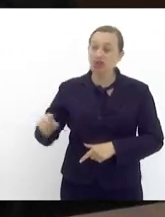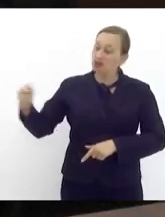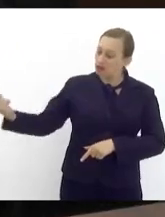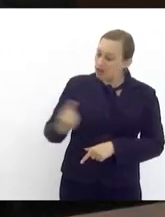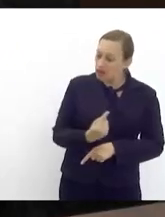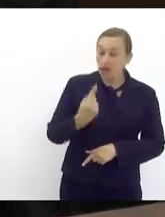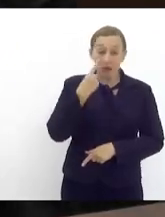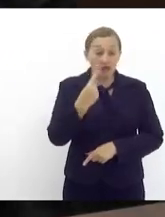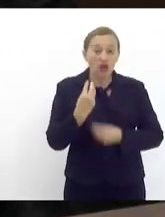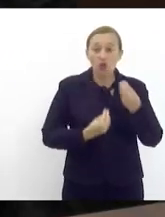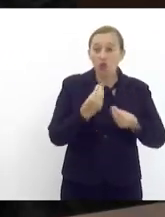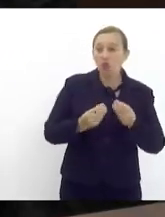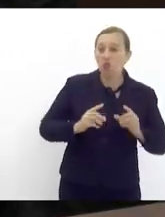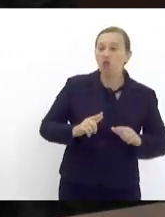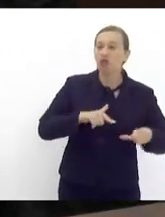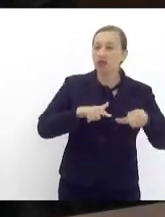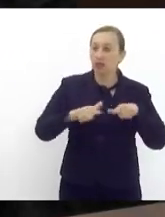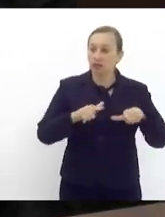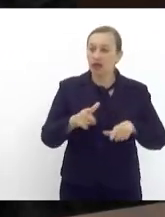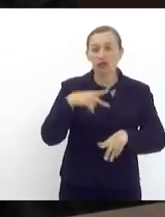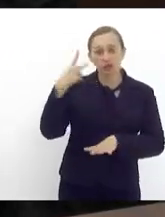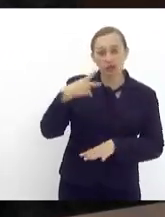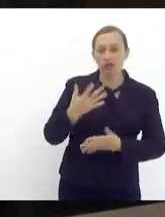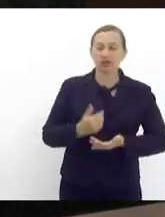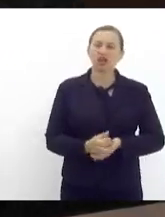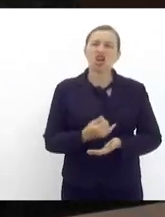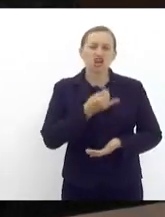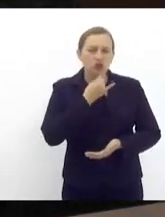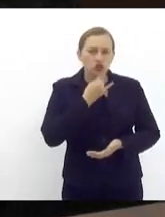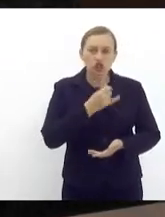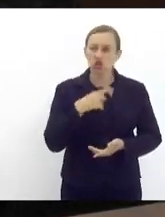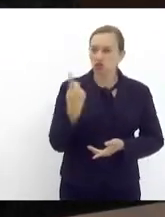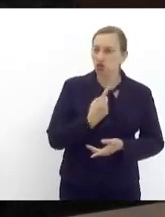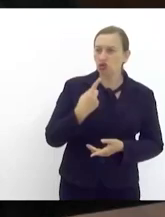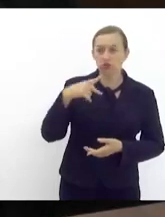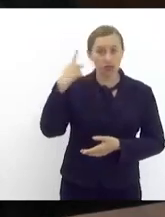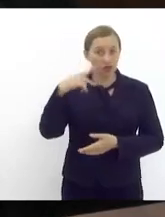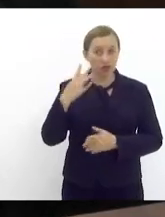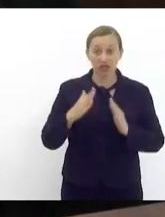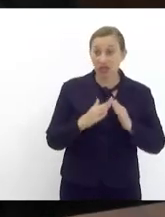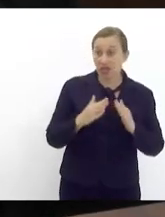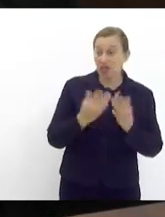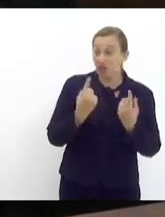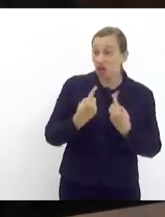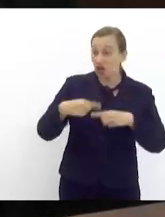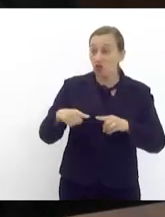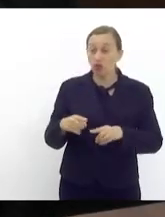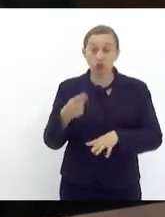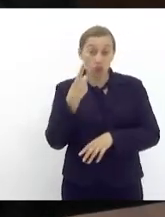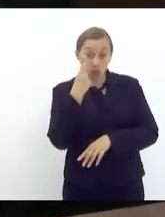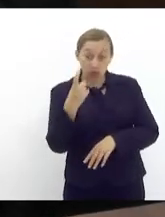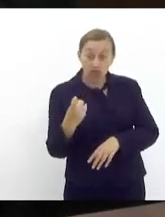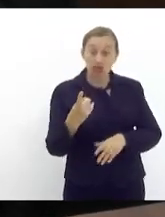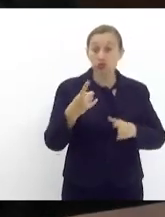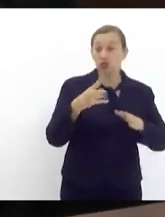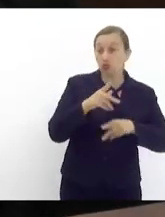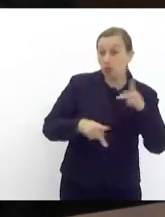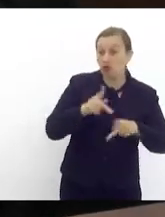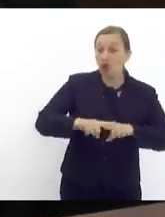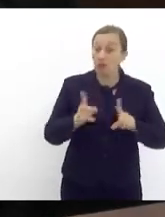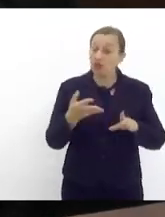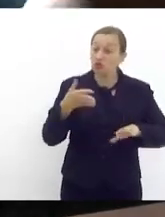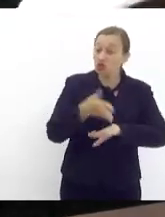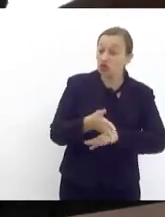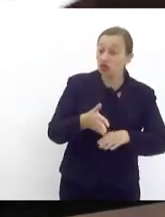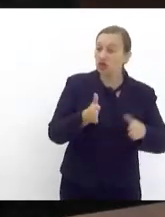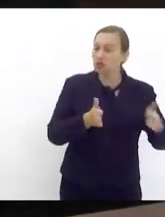de perto como é que funciona o parlamento. É lamentável que nós temos parlamentares aqui na casa que são contra os interesses da população. Mas quando chega na